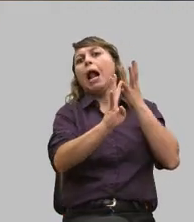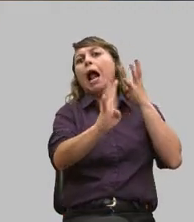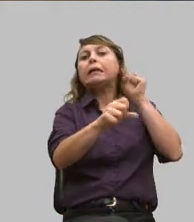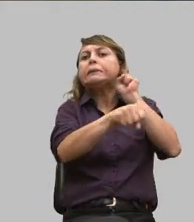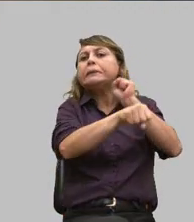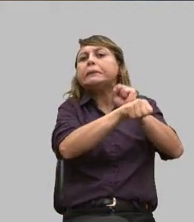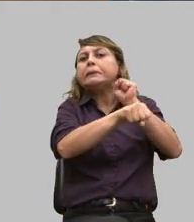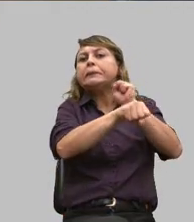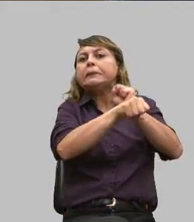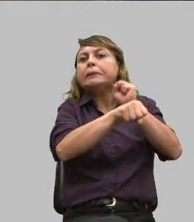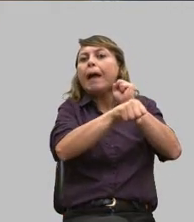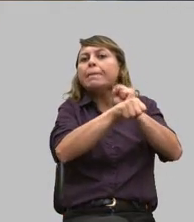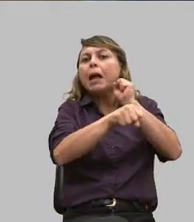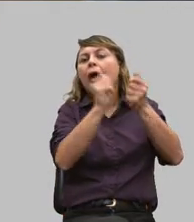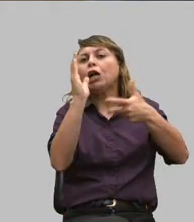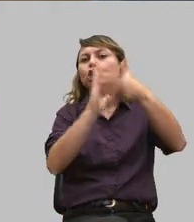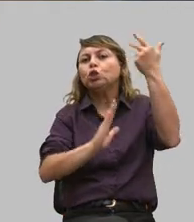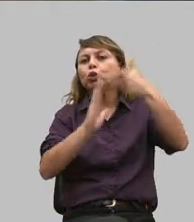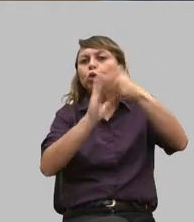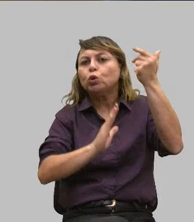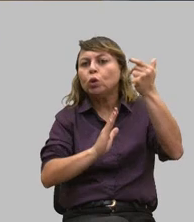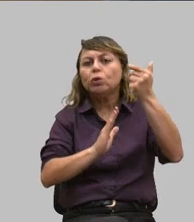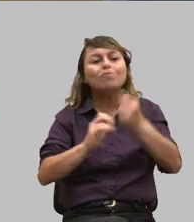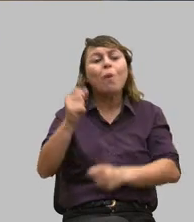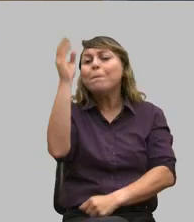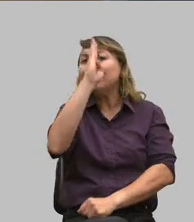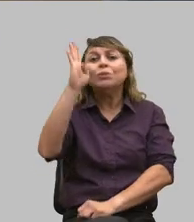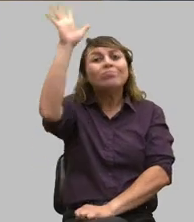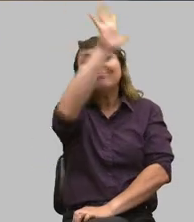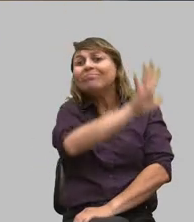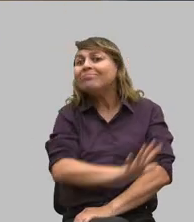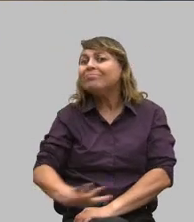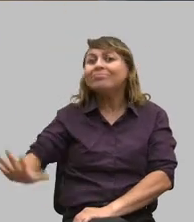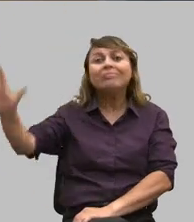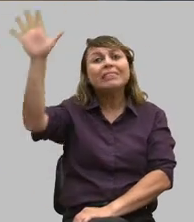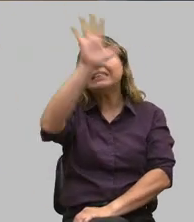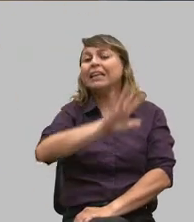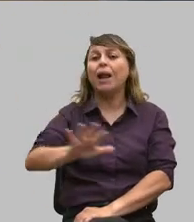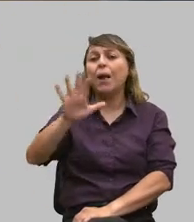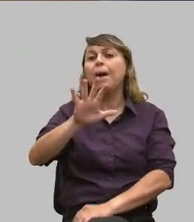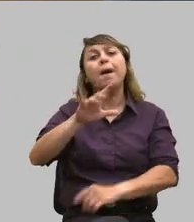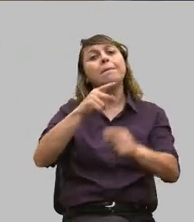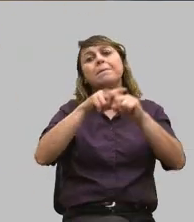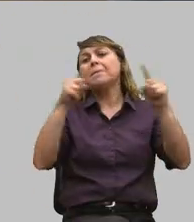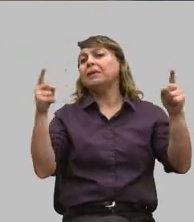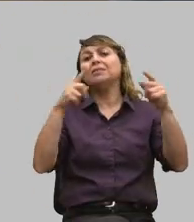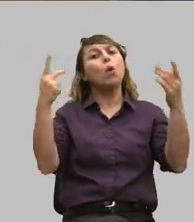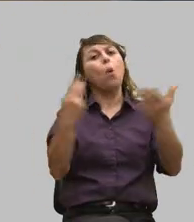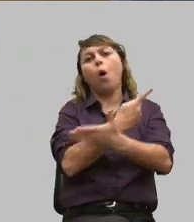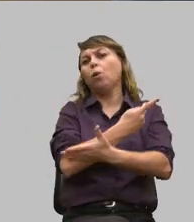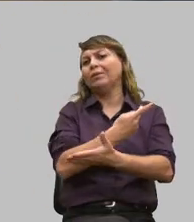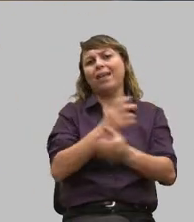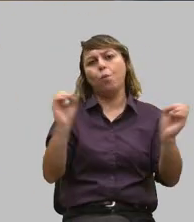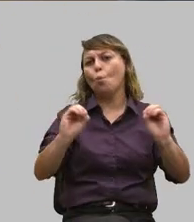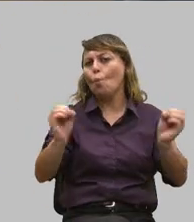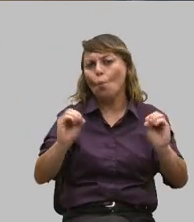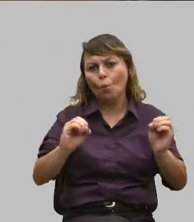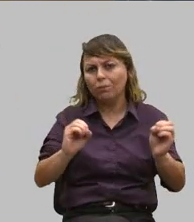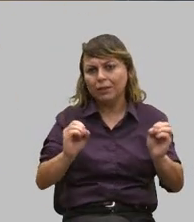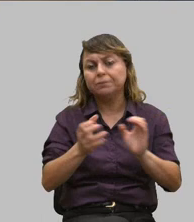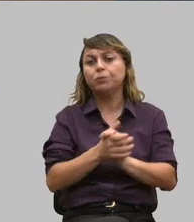600 pro Brasil inteiro realmente a gente ouve falar Mas as coisas não acontecem na área por exemplo de